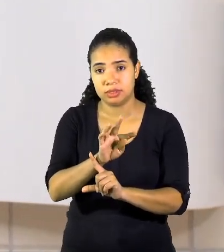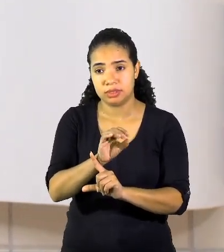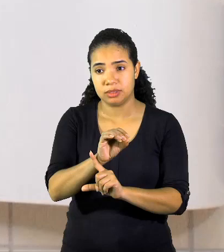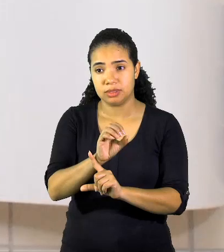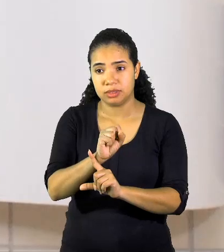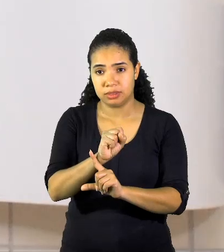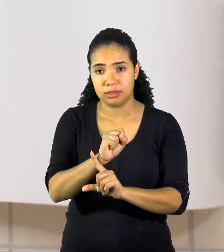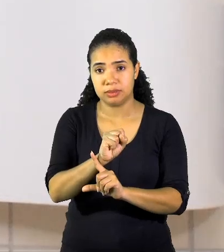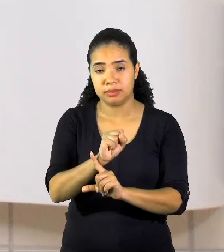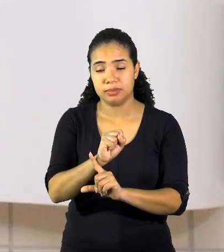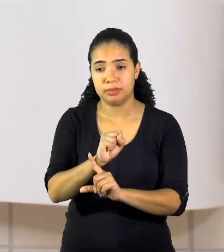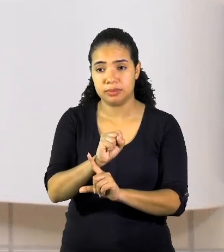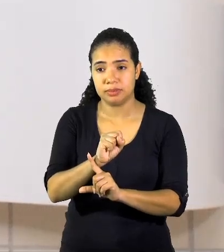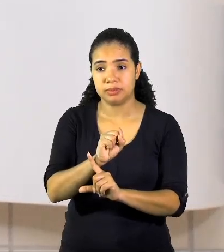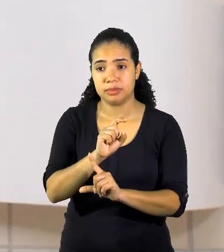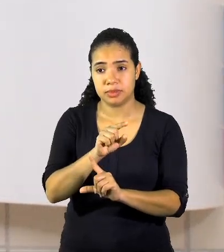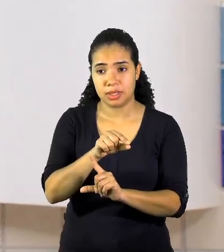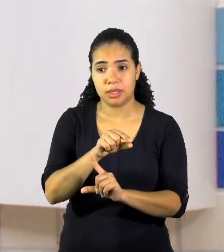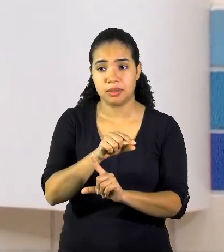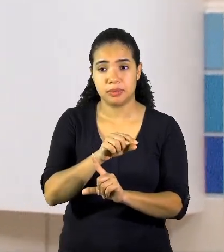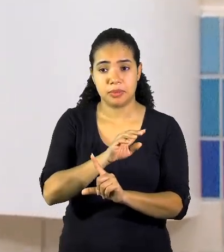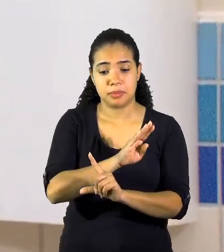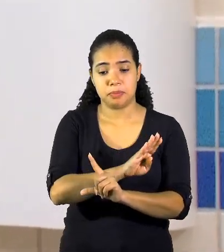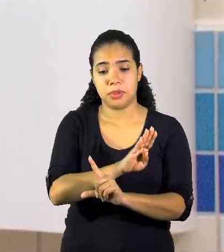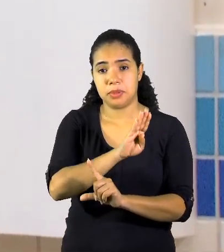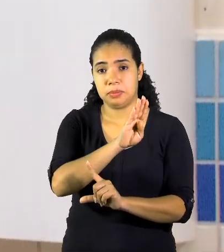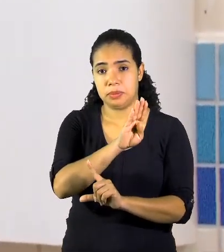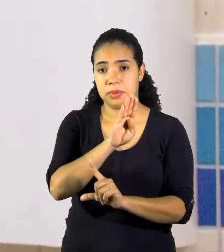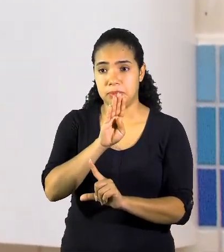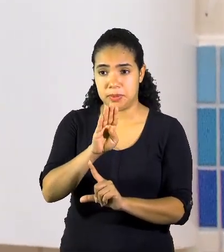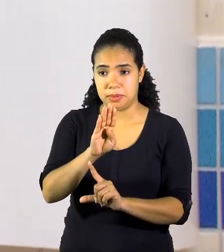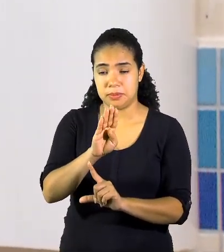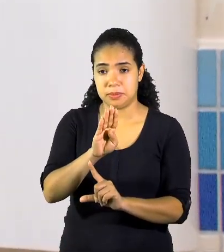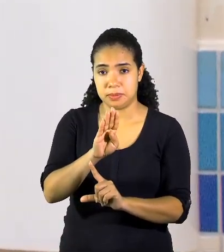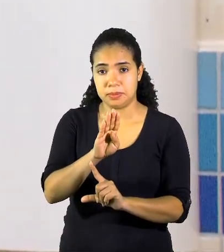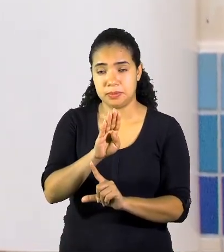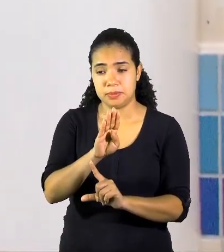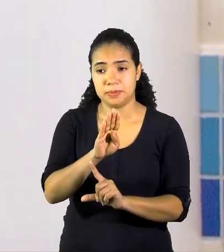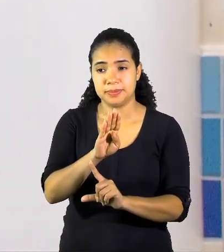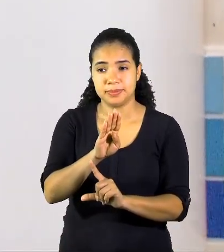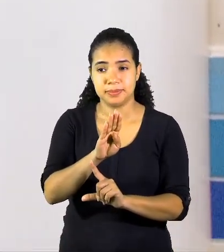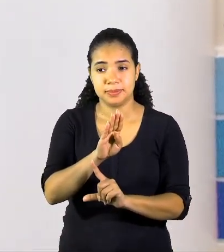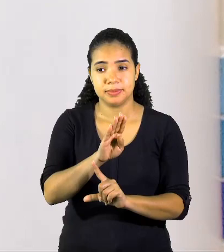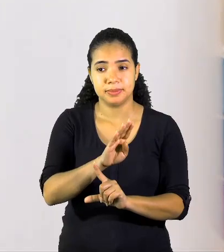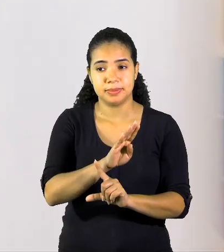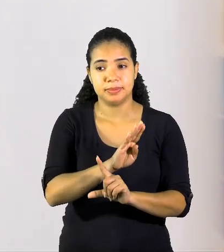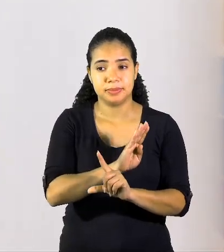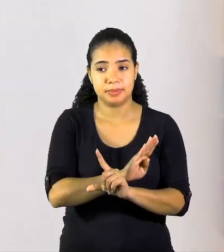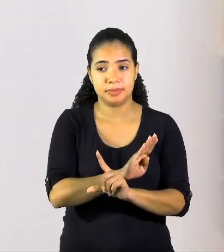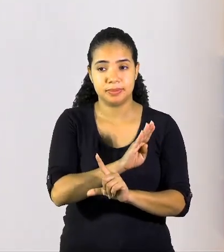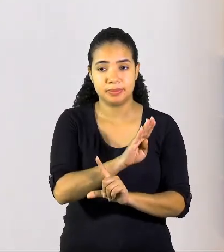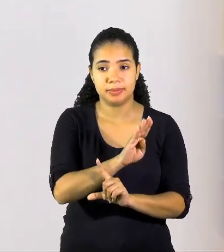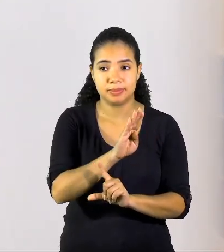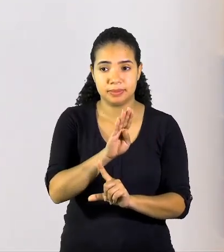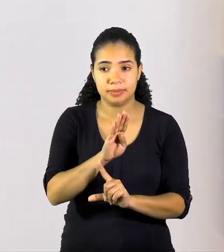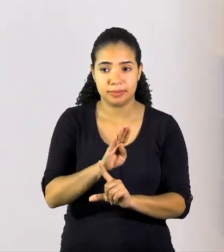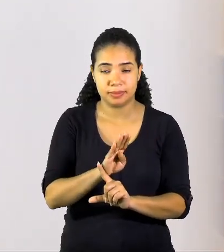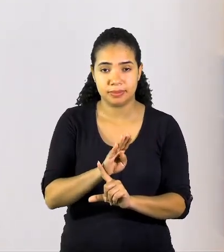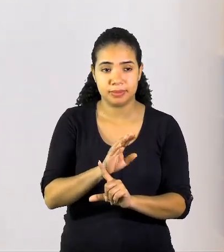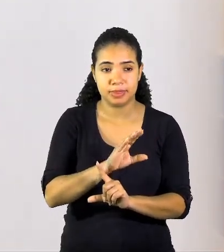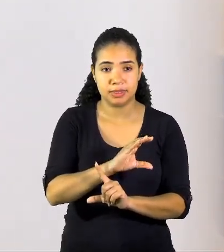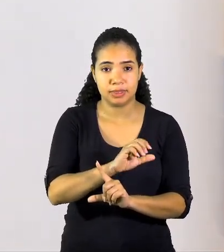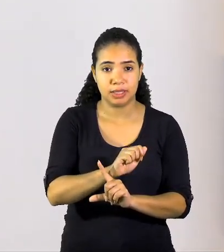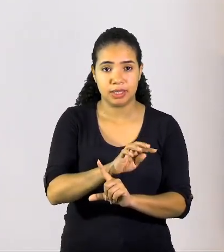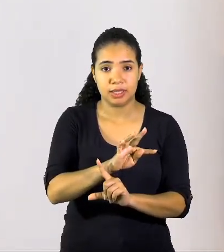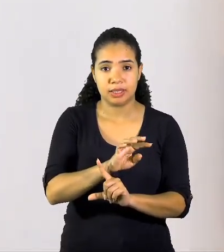lados vai ser representado pela letra B. Então, esse cateto aqui é o B.